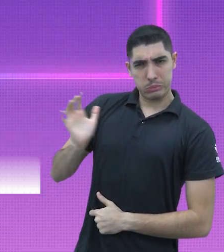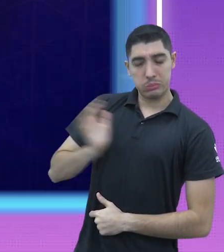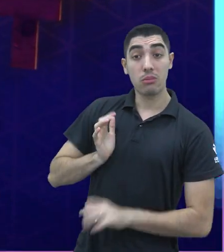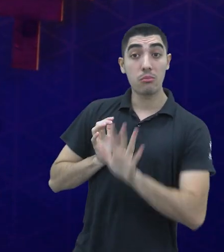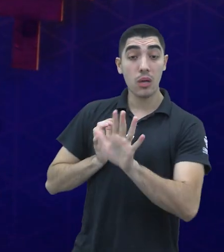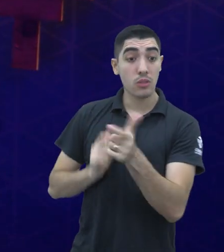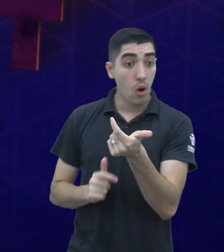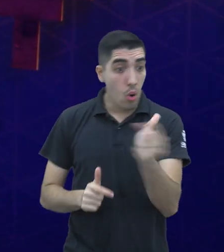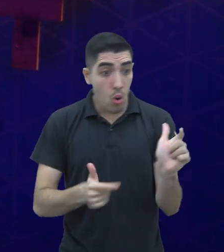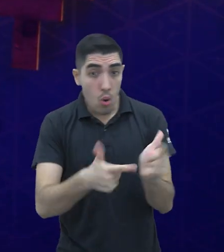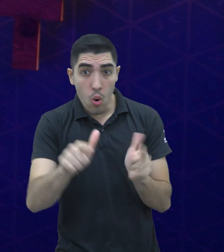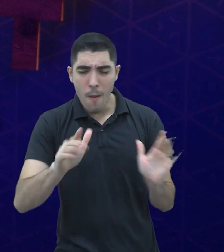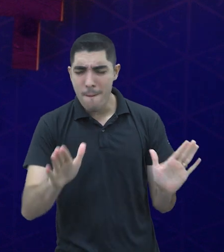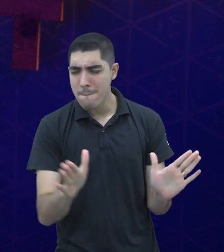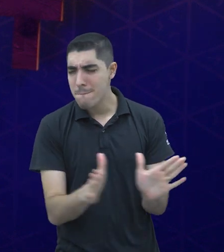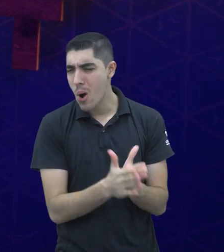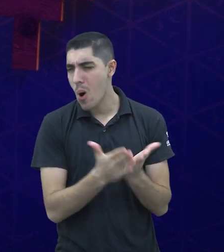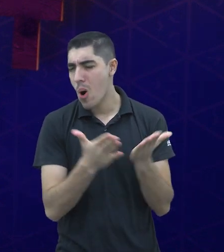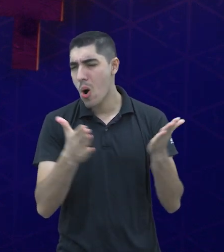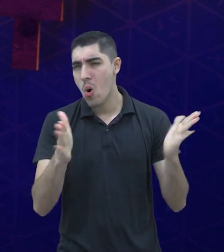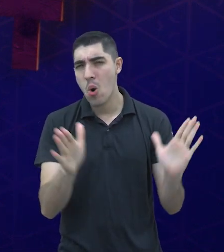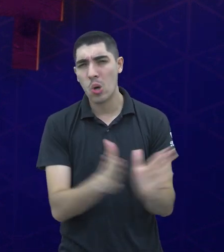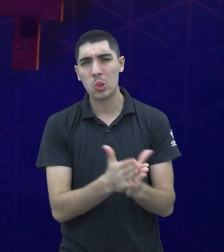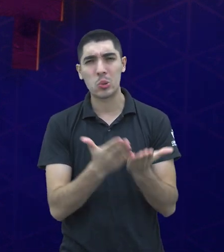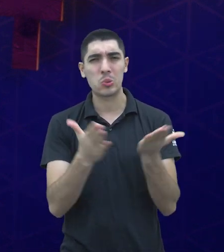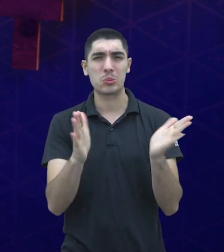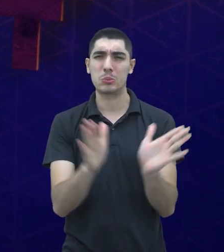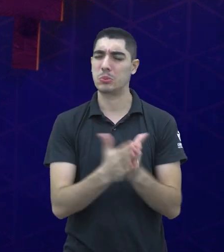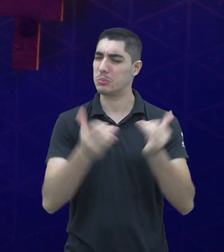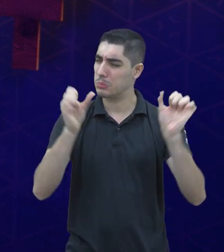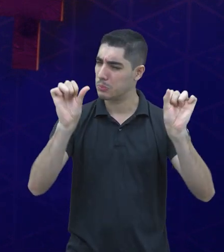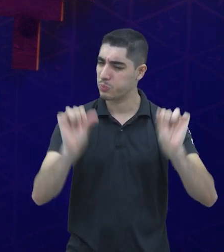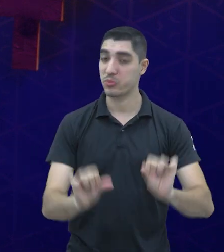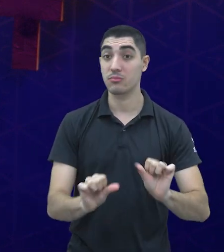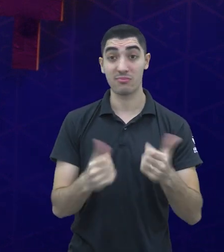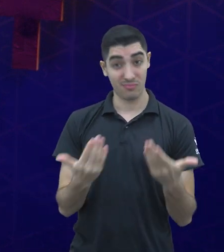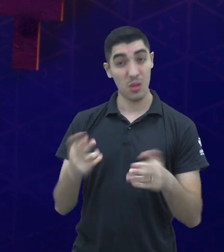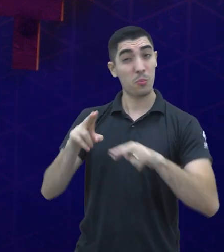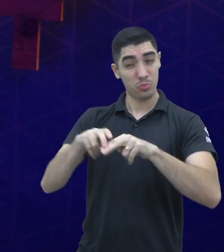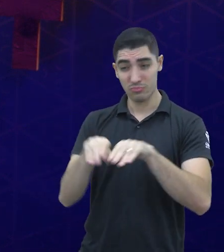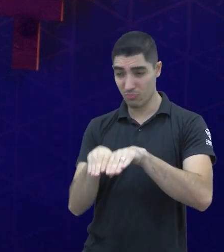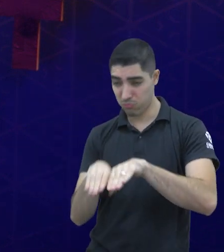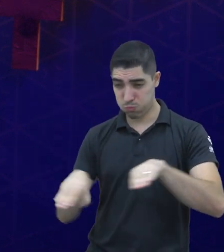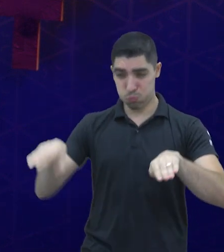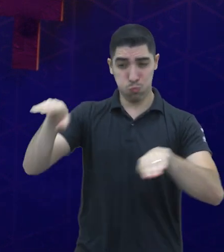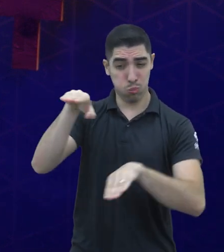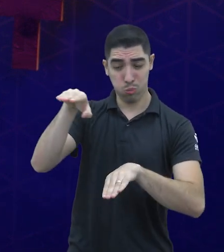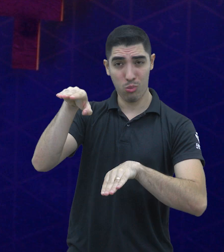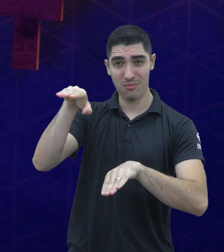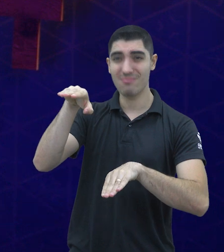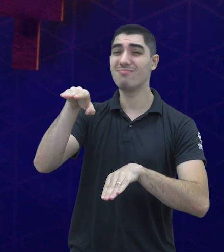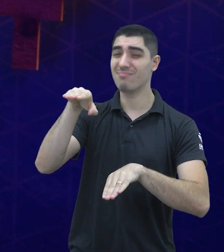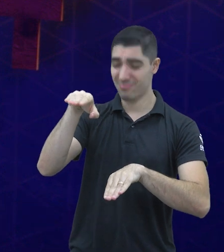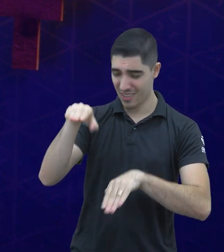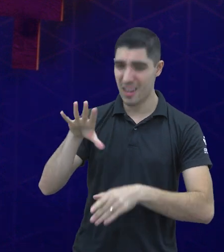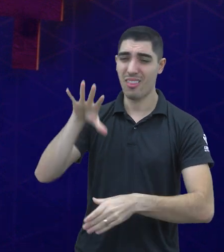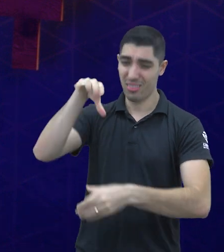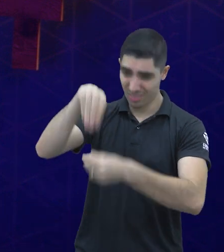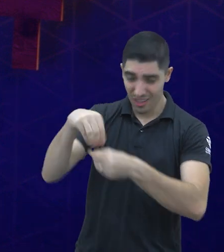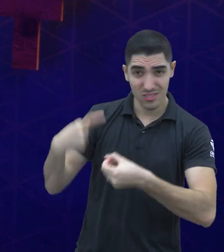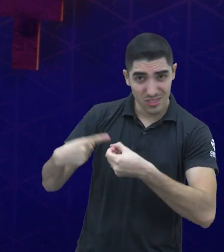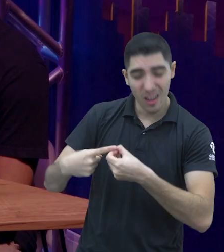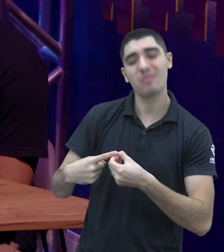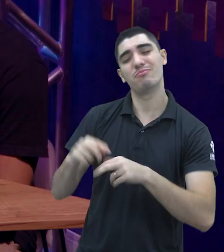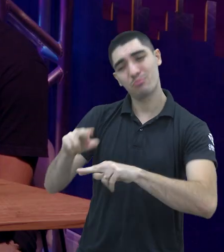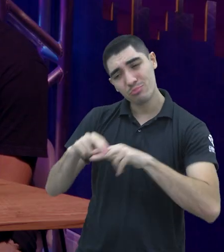tem muita gente na miséria mesmo. Então, essa desigualdade social faz com que tenha muita violência